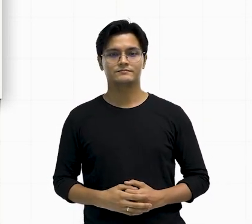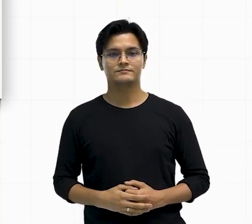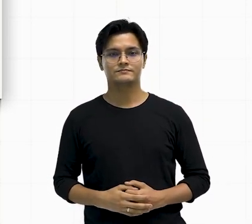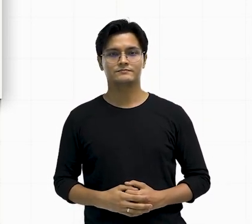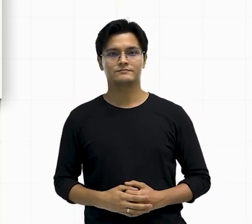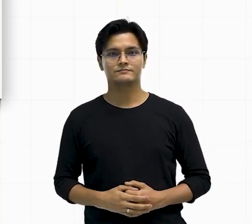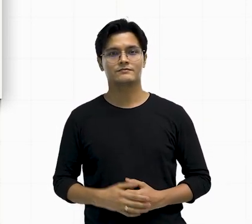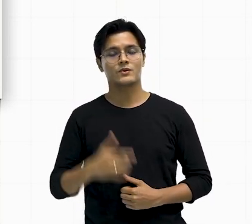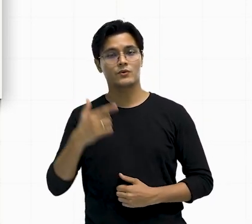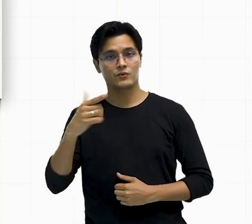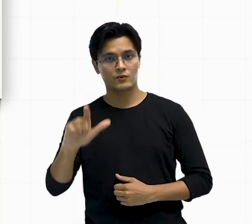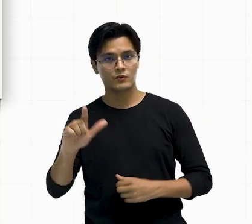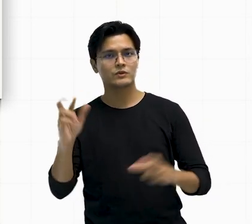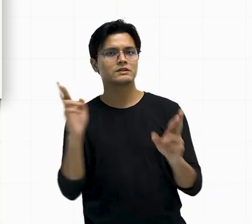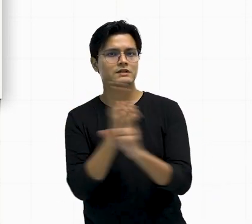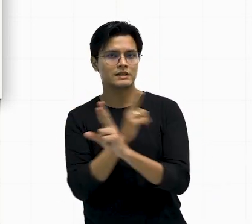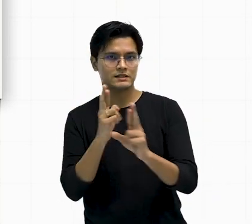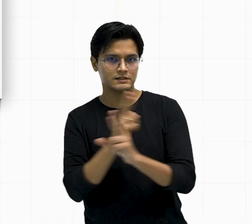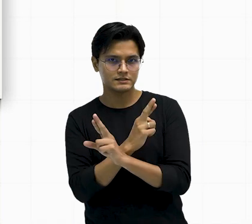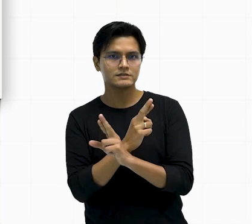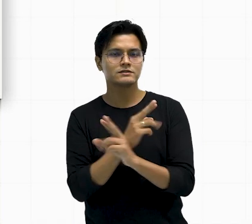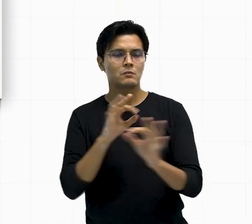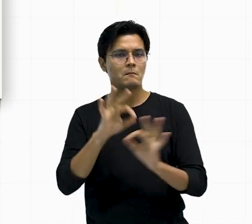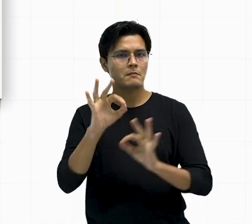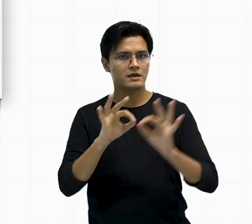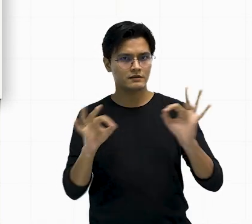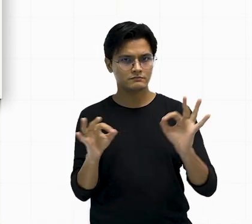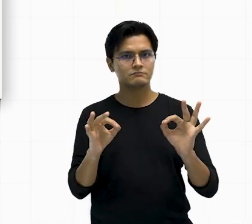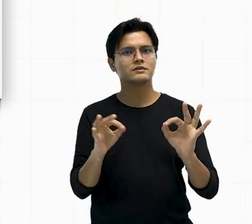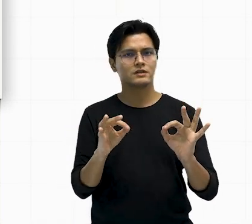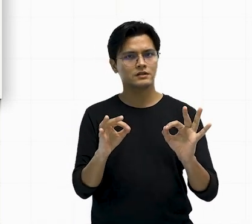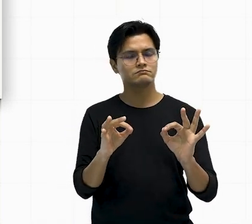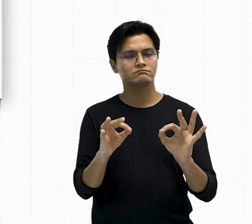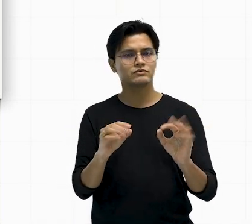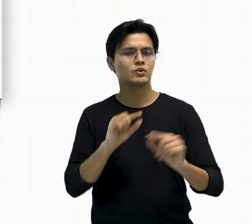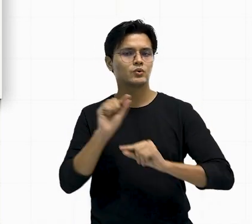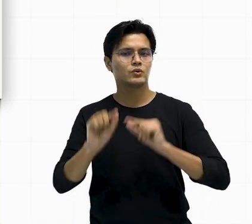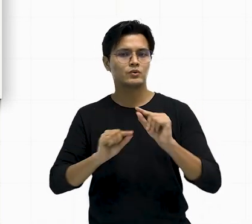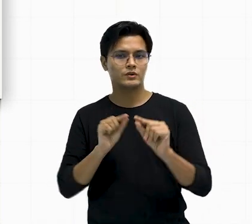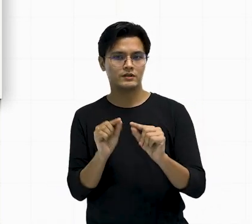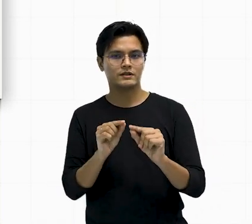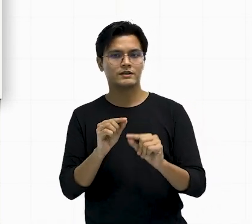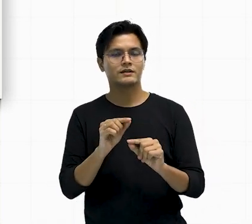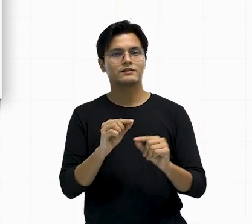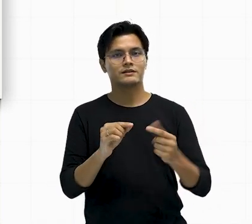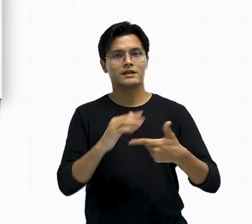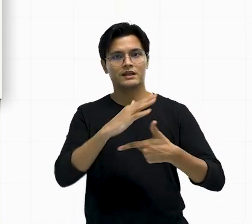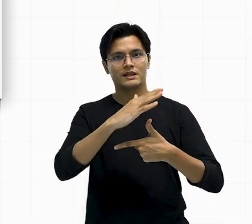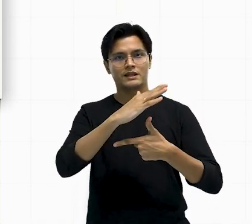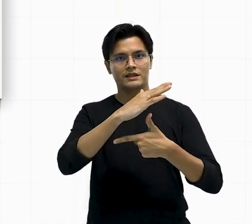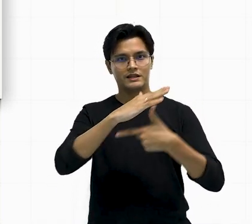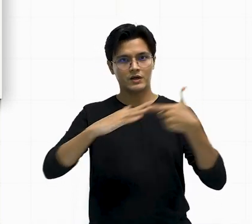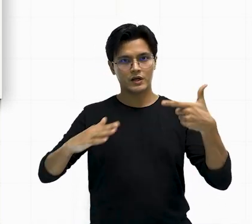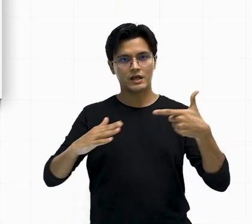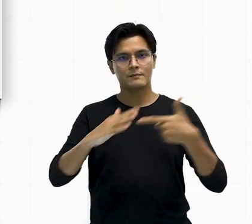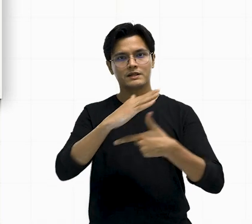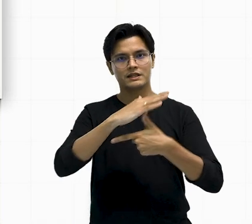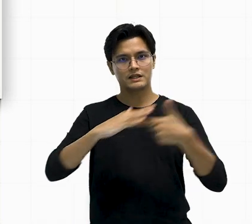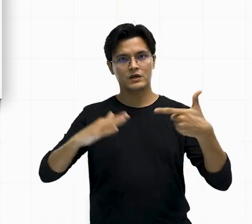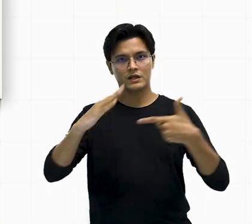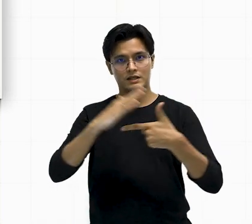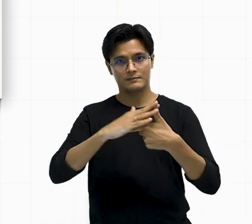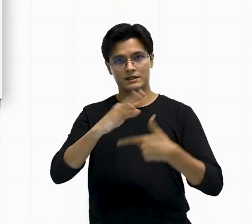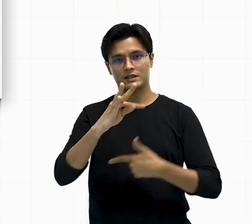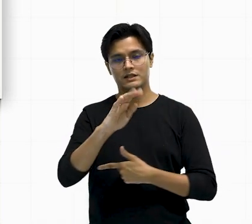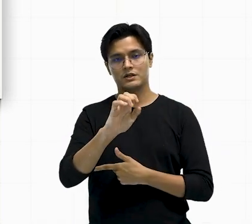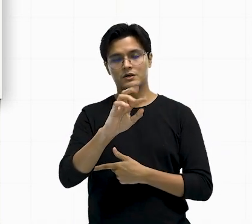Outra relação métrica que é muito conhecida é o chamado Teorema de Pitágoras, onde ele me